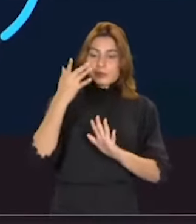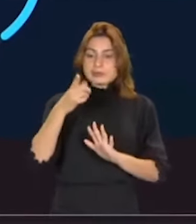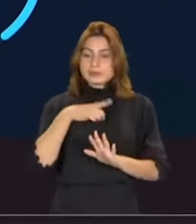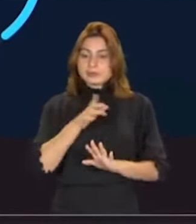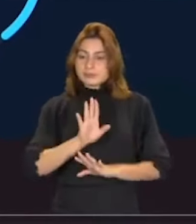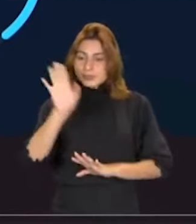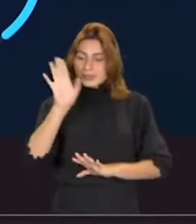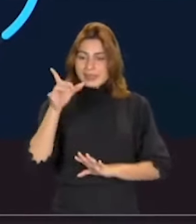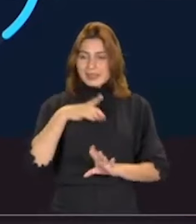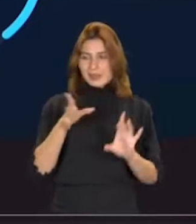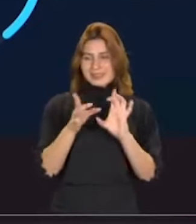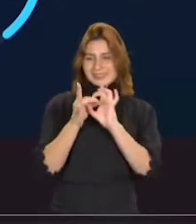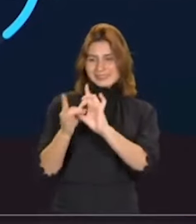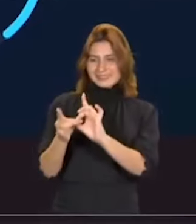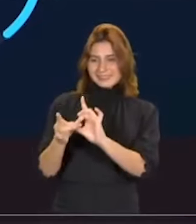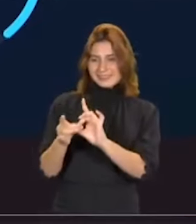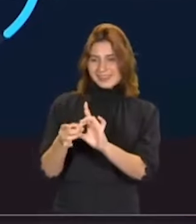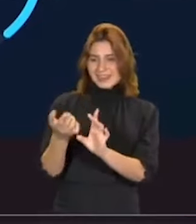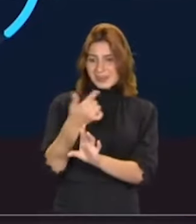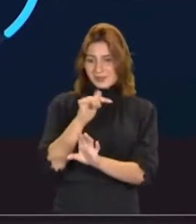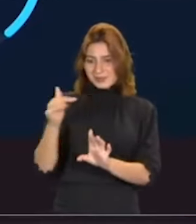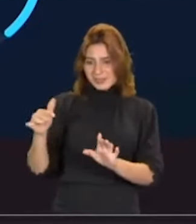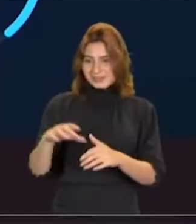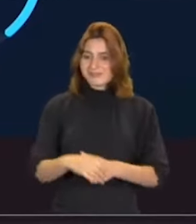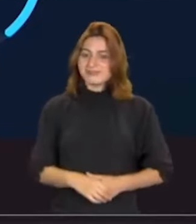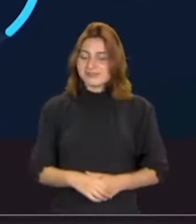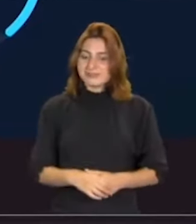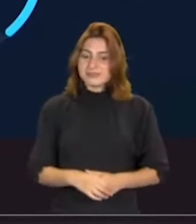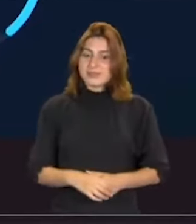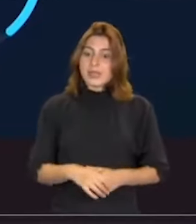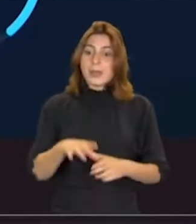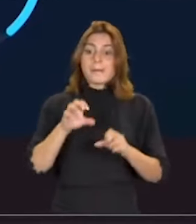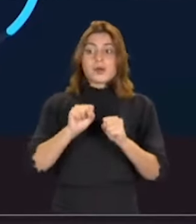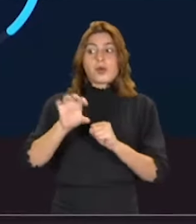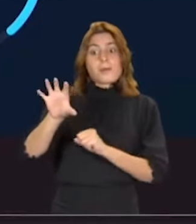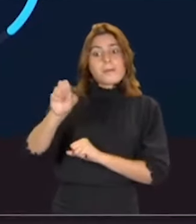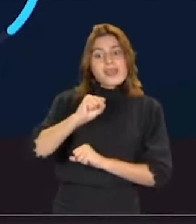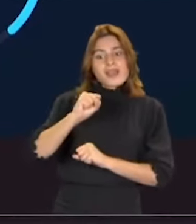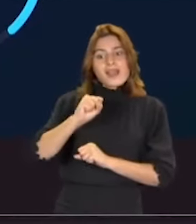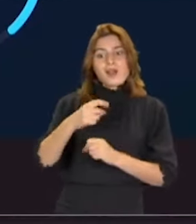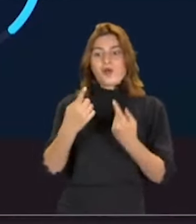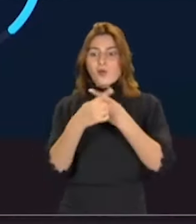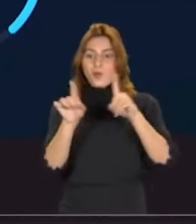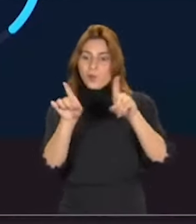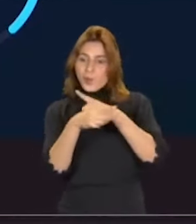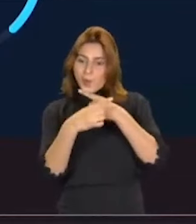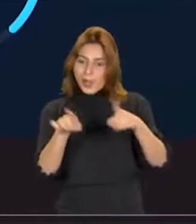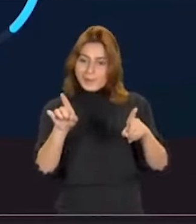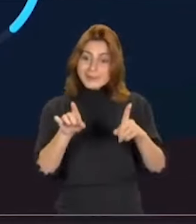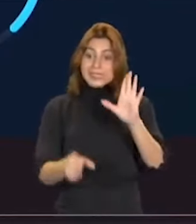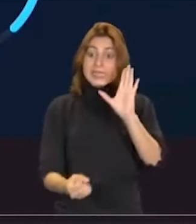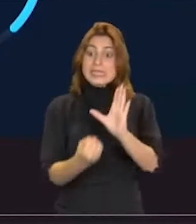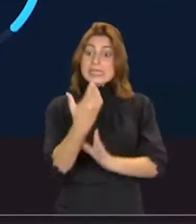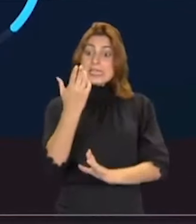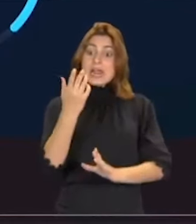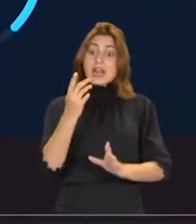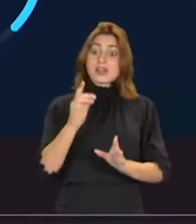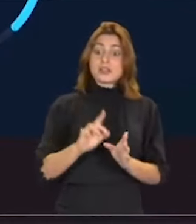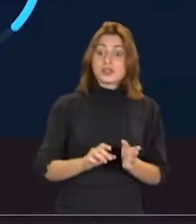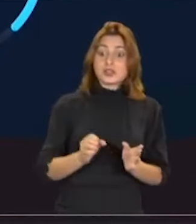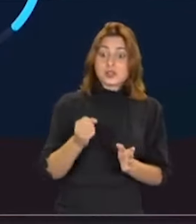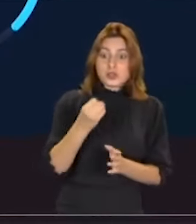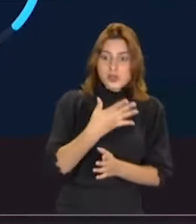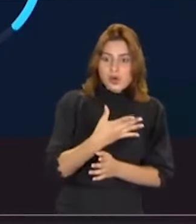tenho a menor afinidade conceitual nem de valores, pegar uma música minha, travesti-la de paródia